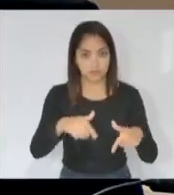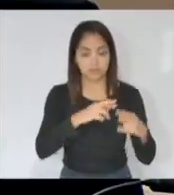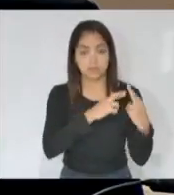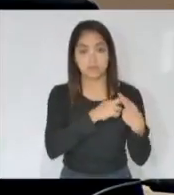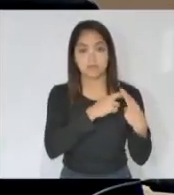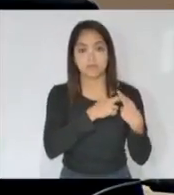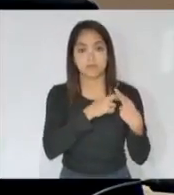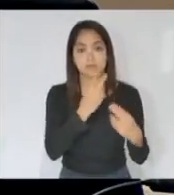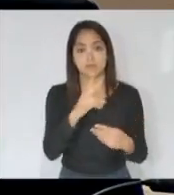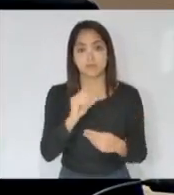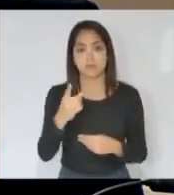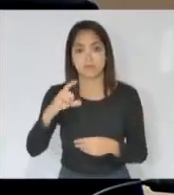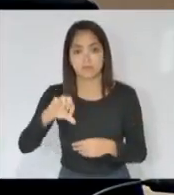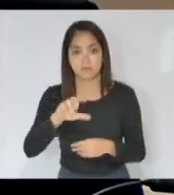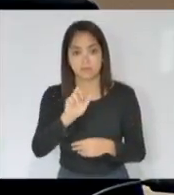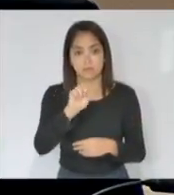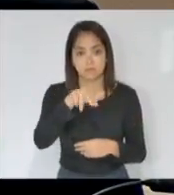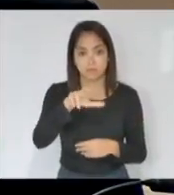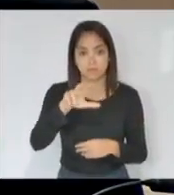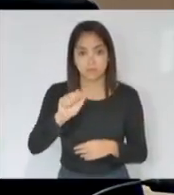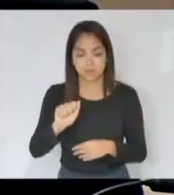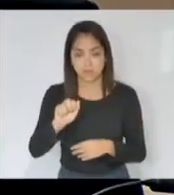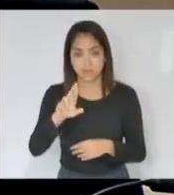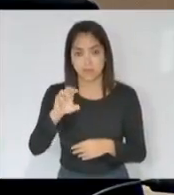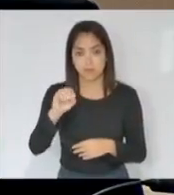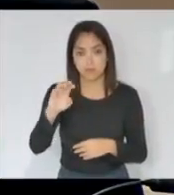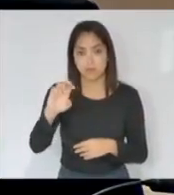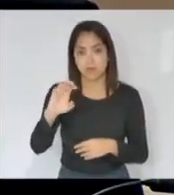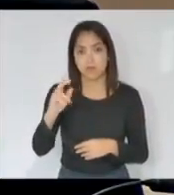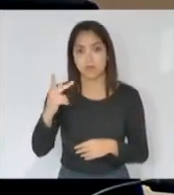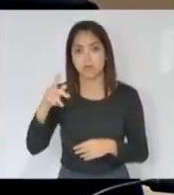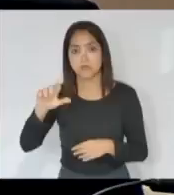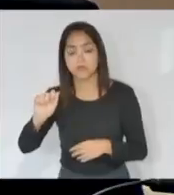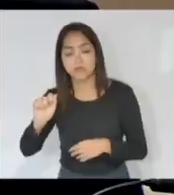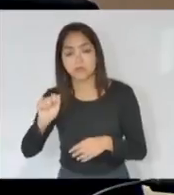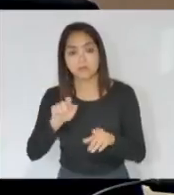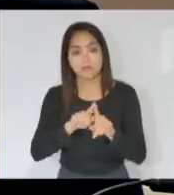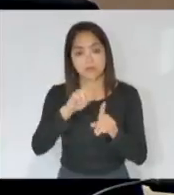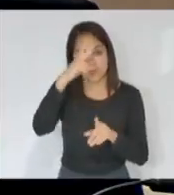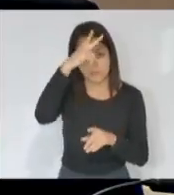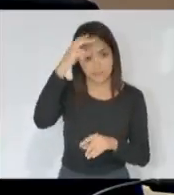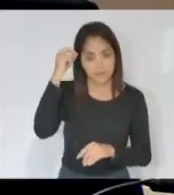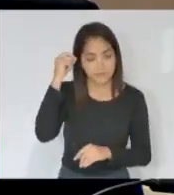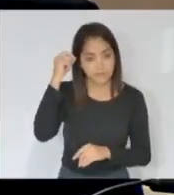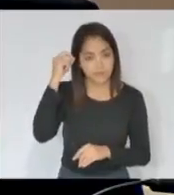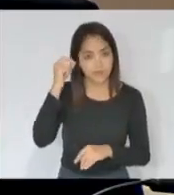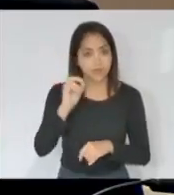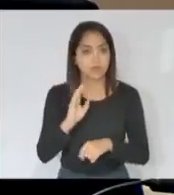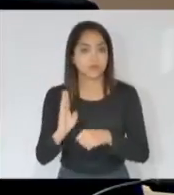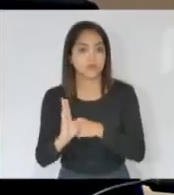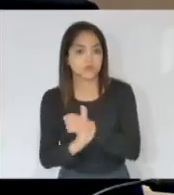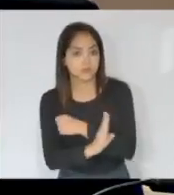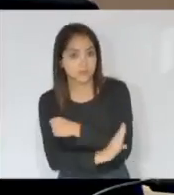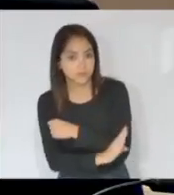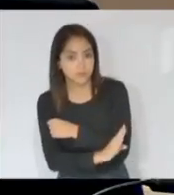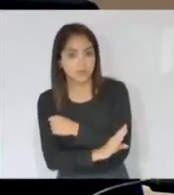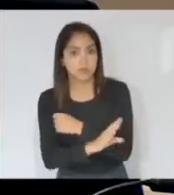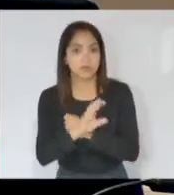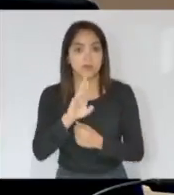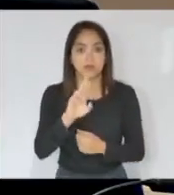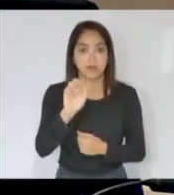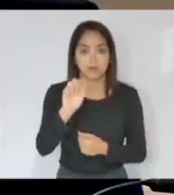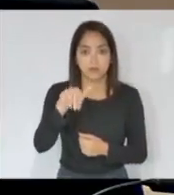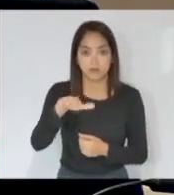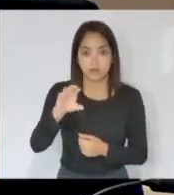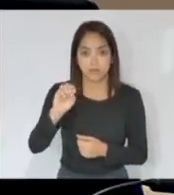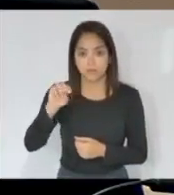2019, Ana Caroline Rocha, excelentíssimo senhor prefeito do município de Biguaçu, Ramon